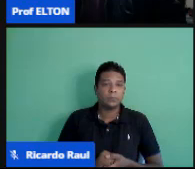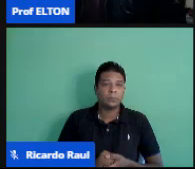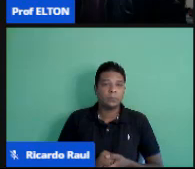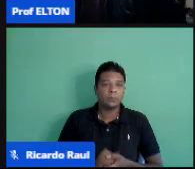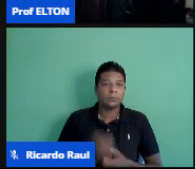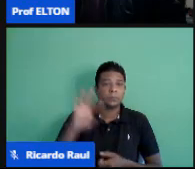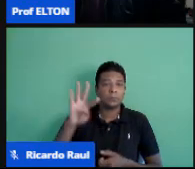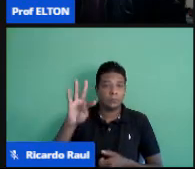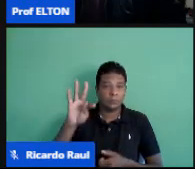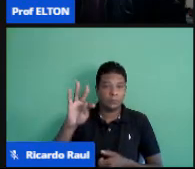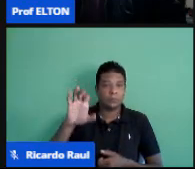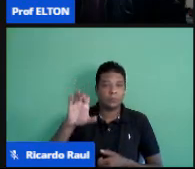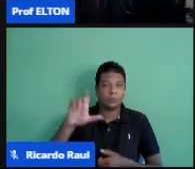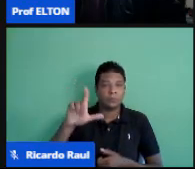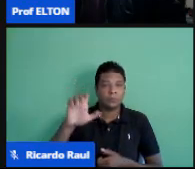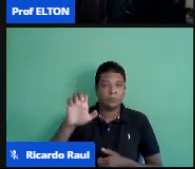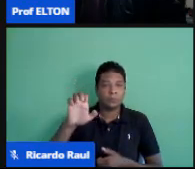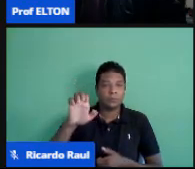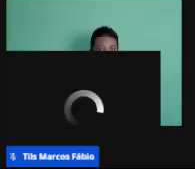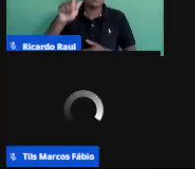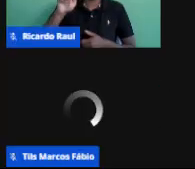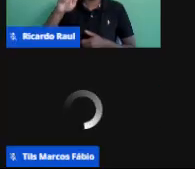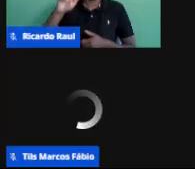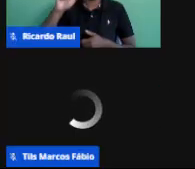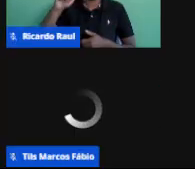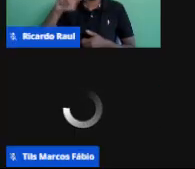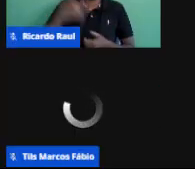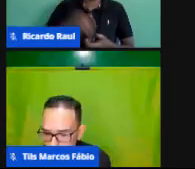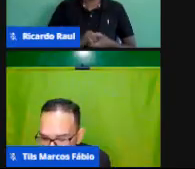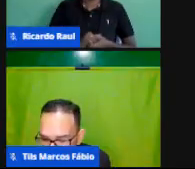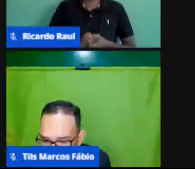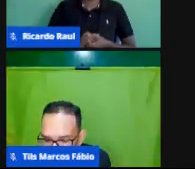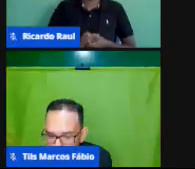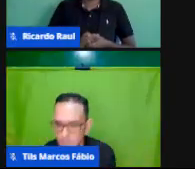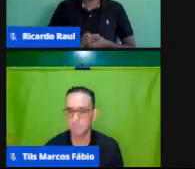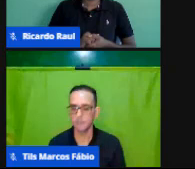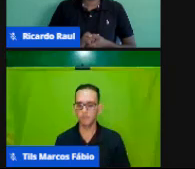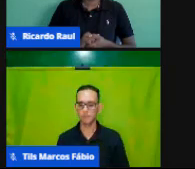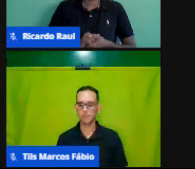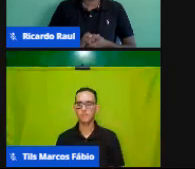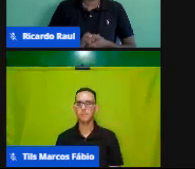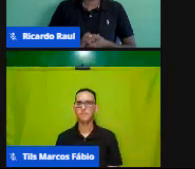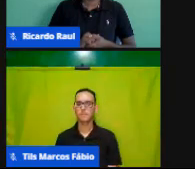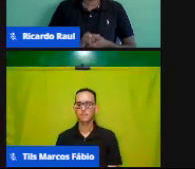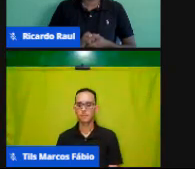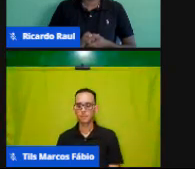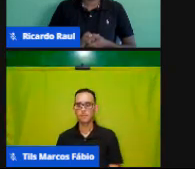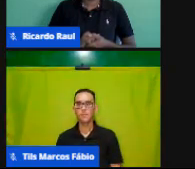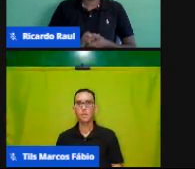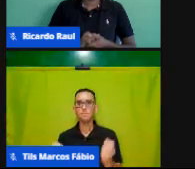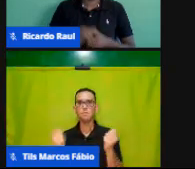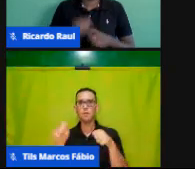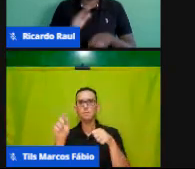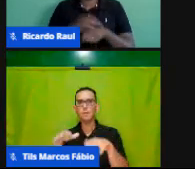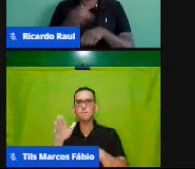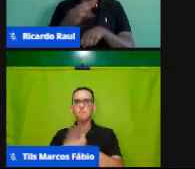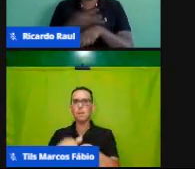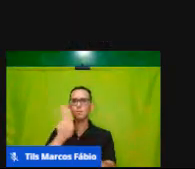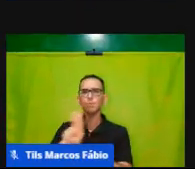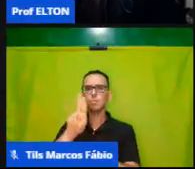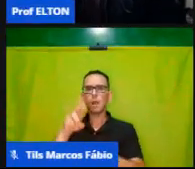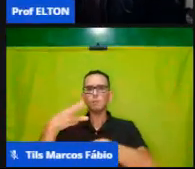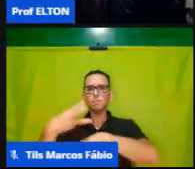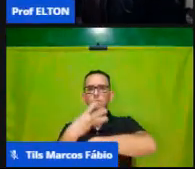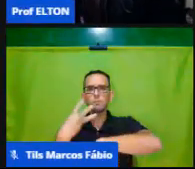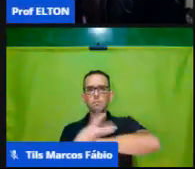Telegram, assim, os alunos não têm muito essa possibilidade de dados, né? Eu acho que é mais o WhatsApp mesmo. E o